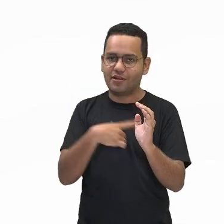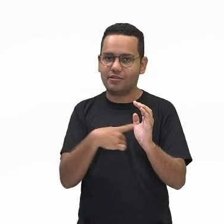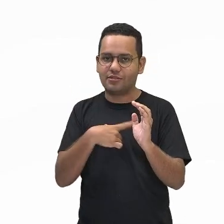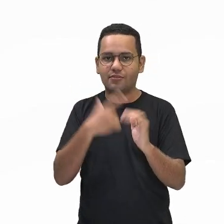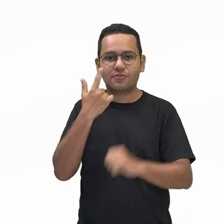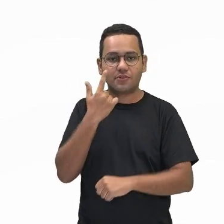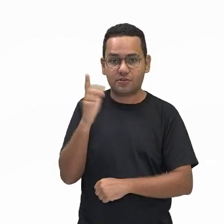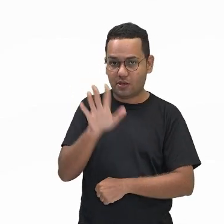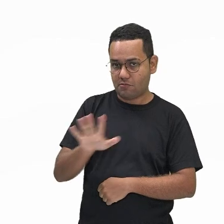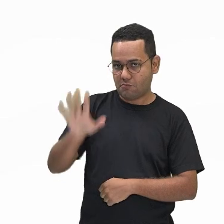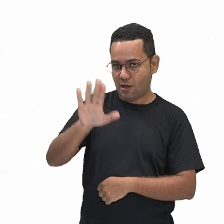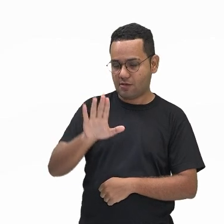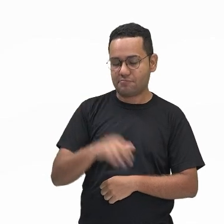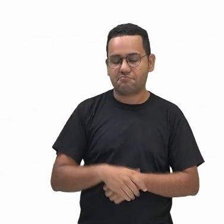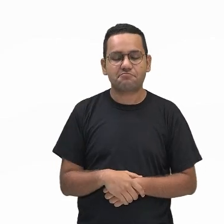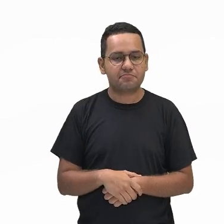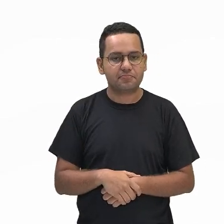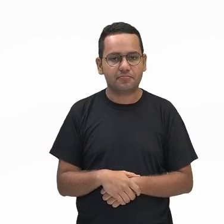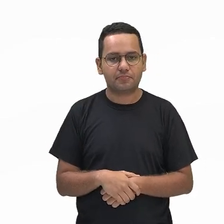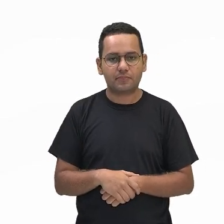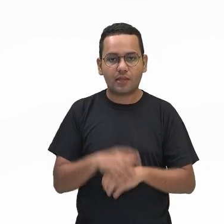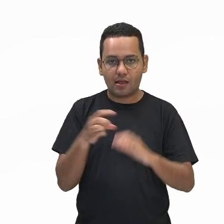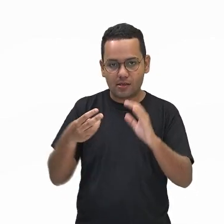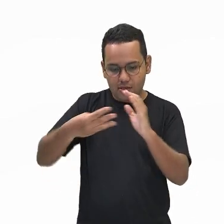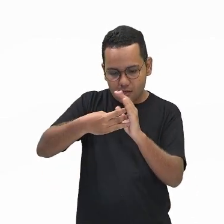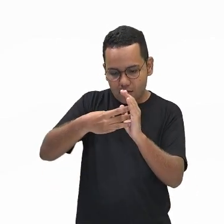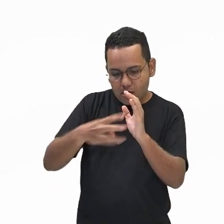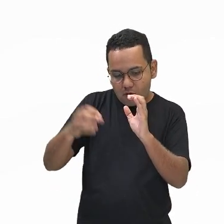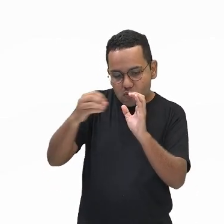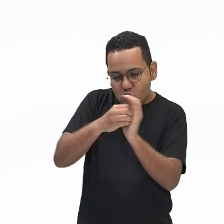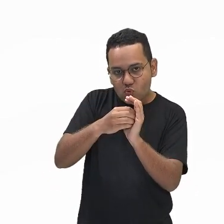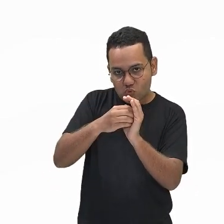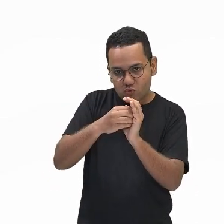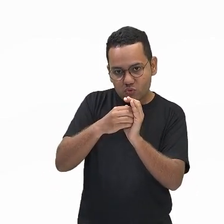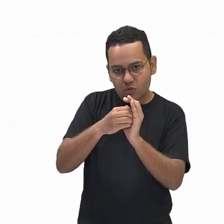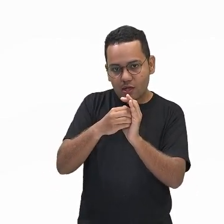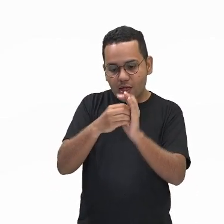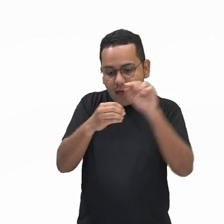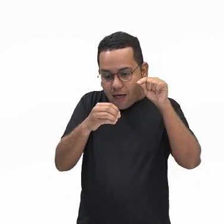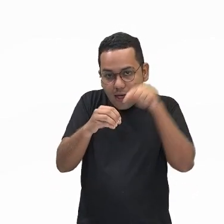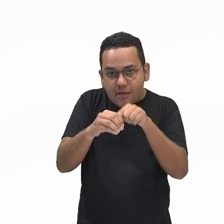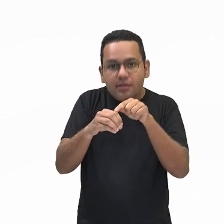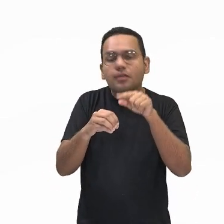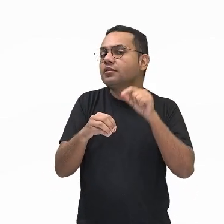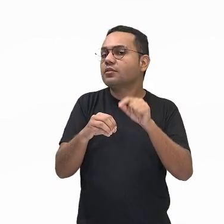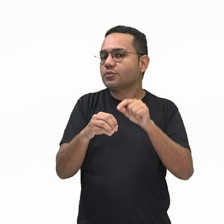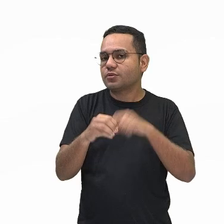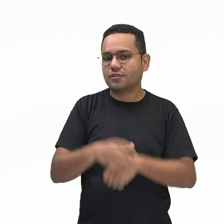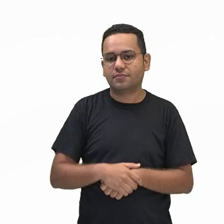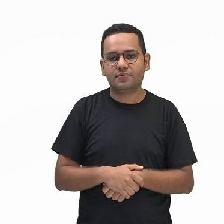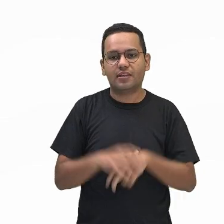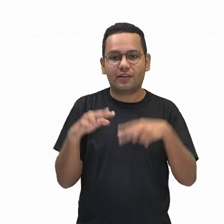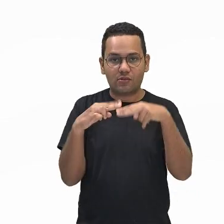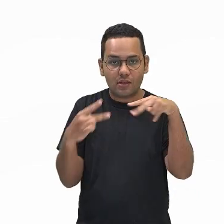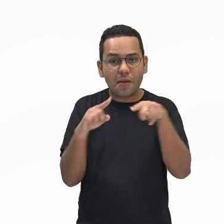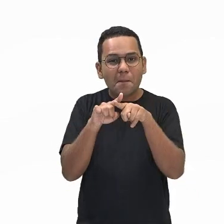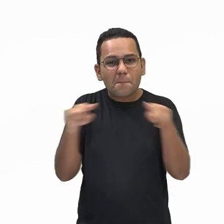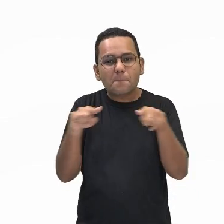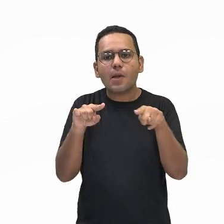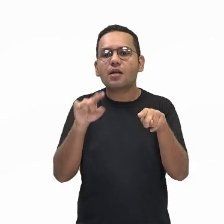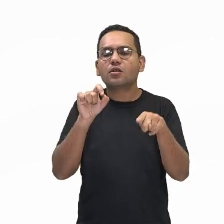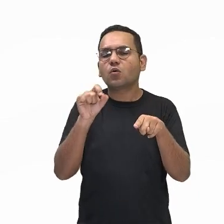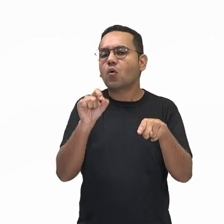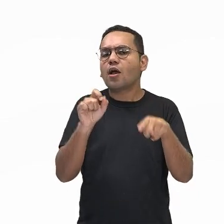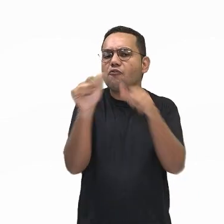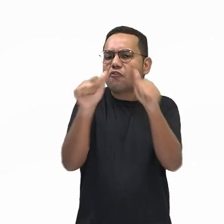uma célula. Essa célula, por sua vez, vai ter um núcleo. Dentro desse núcleo é onde a gente vai encontrar o nosso DNA, mas ele está num